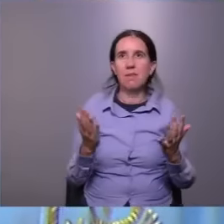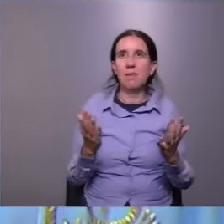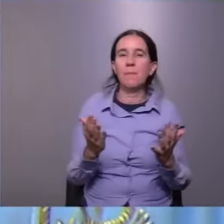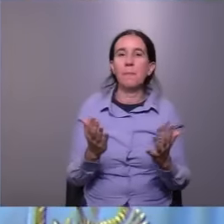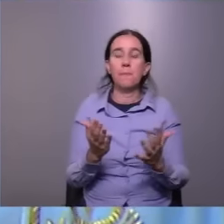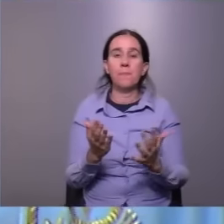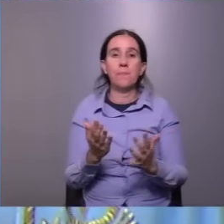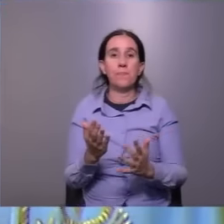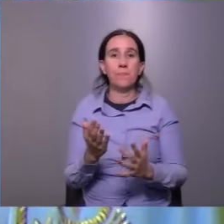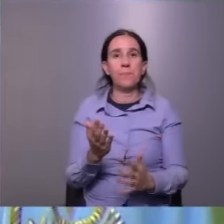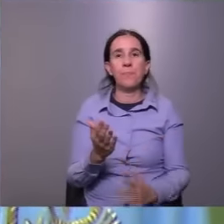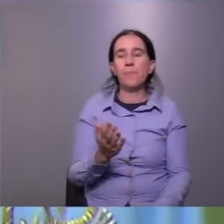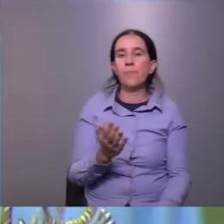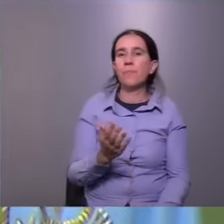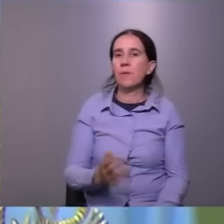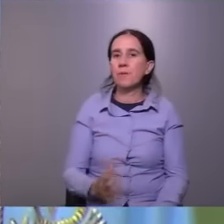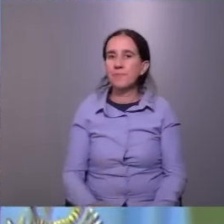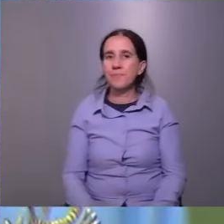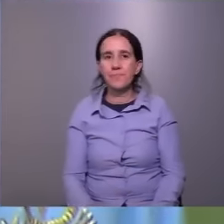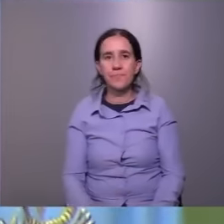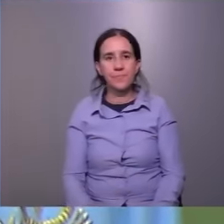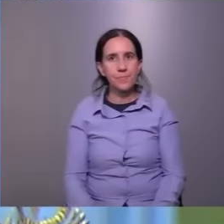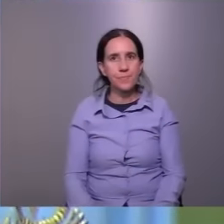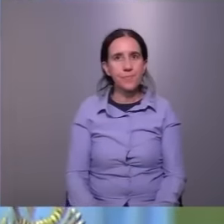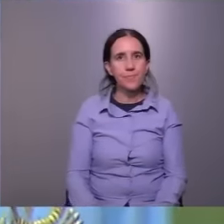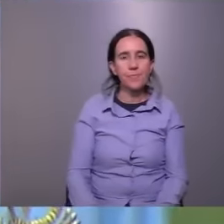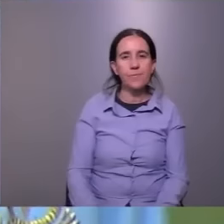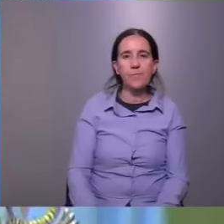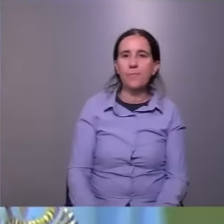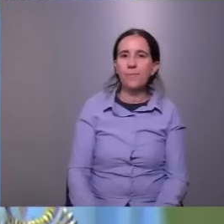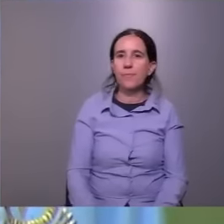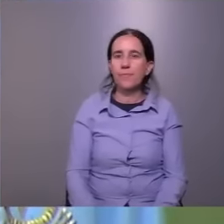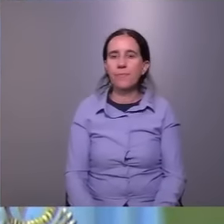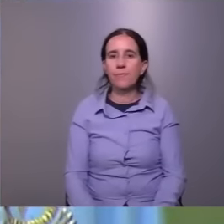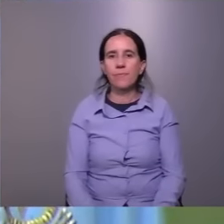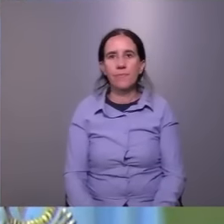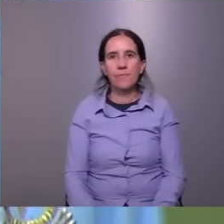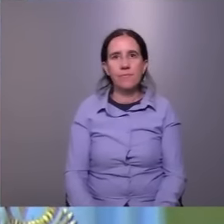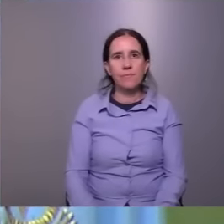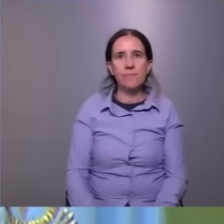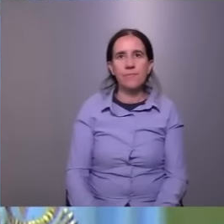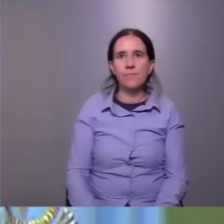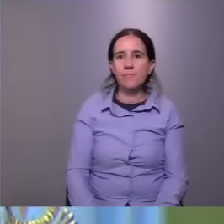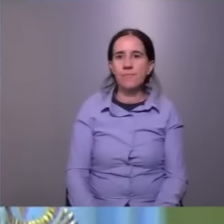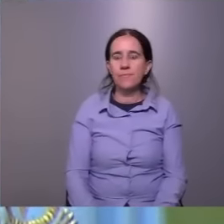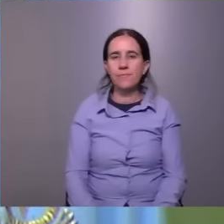Thank you.